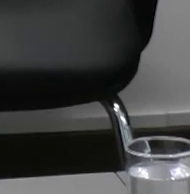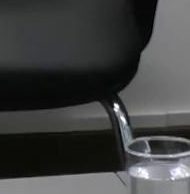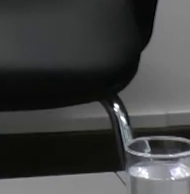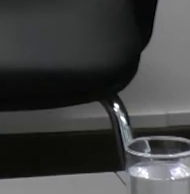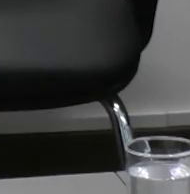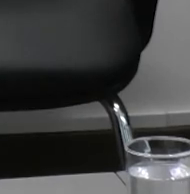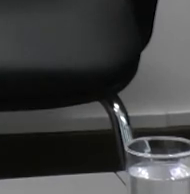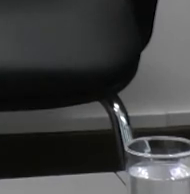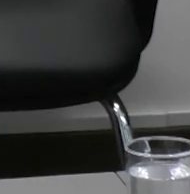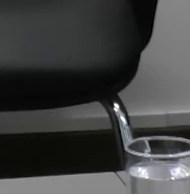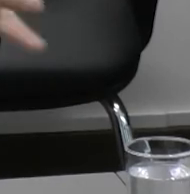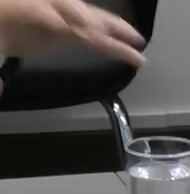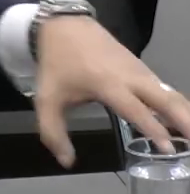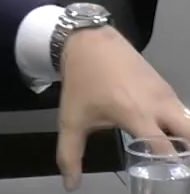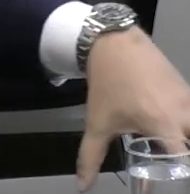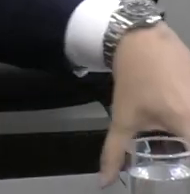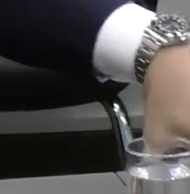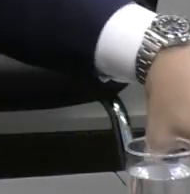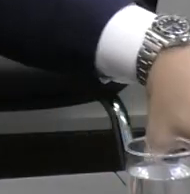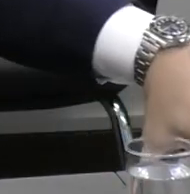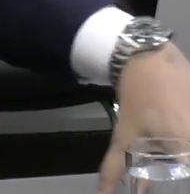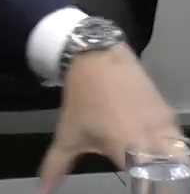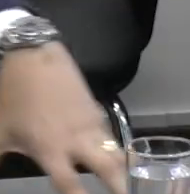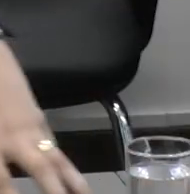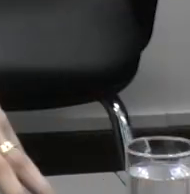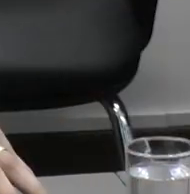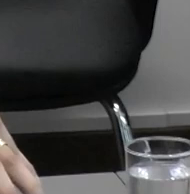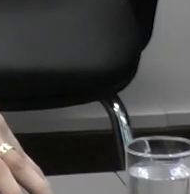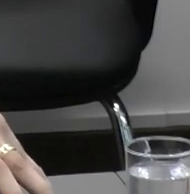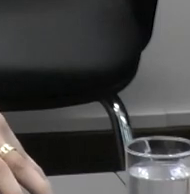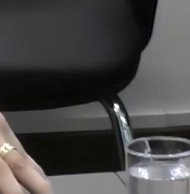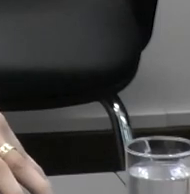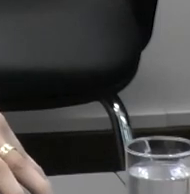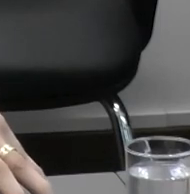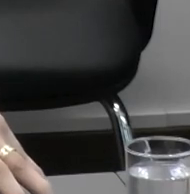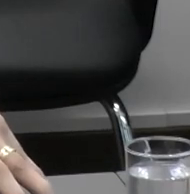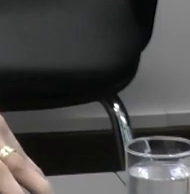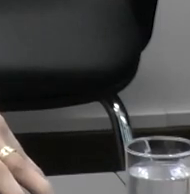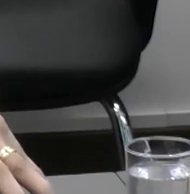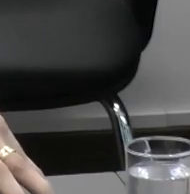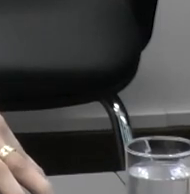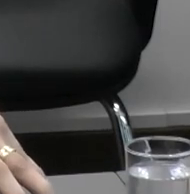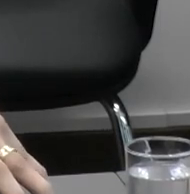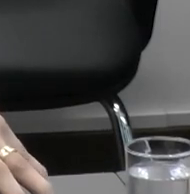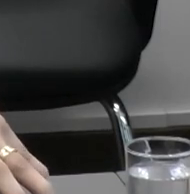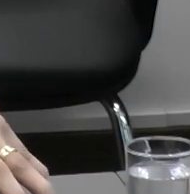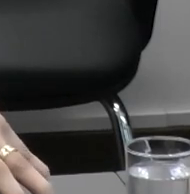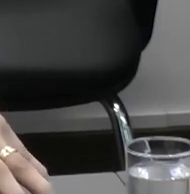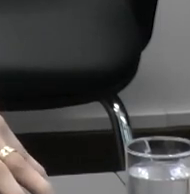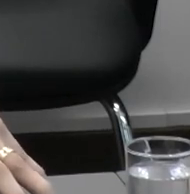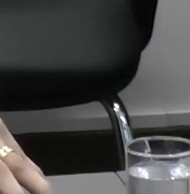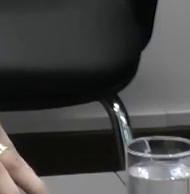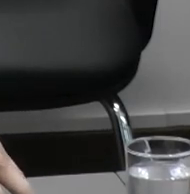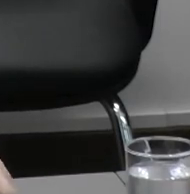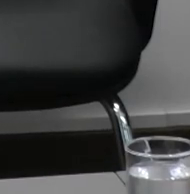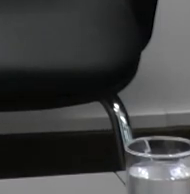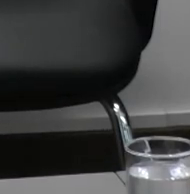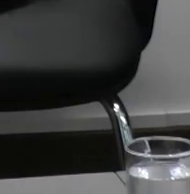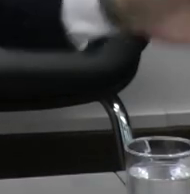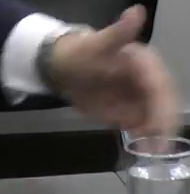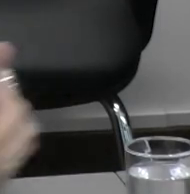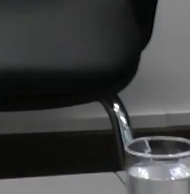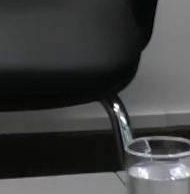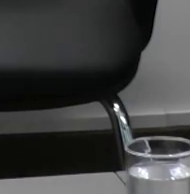grande confusão que se dá, não só na questão aeroportuária, mas na questão portuária. São, de fato, como o almirante bem disse,